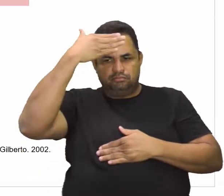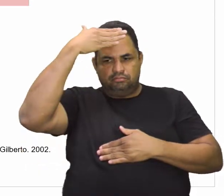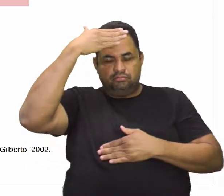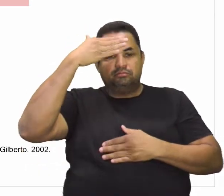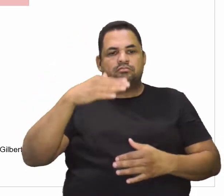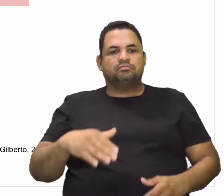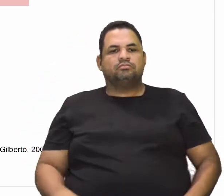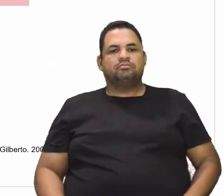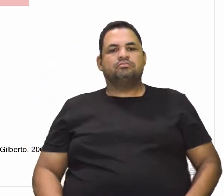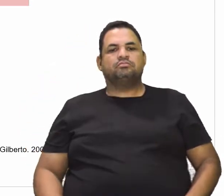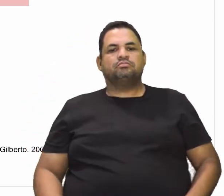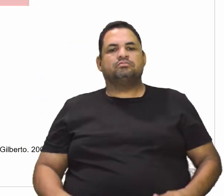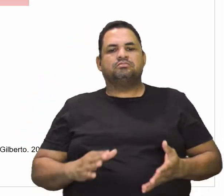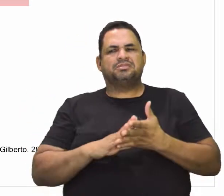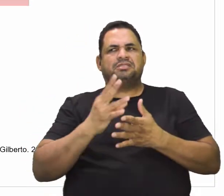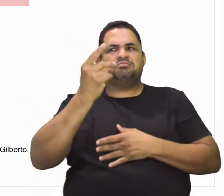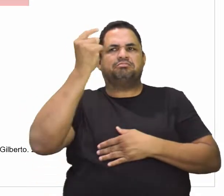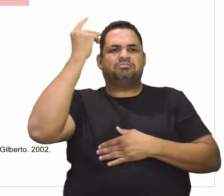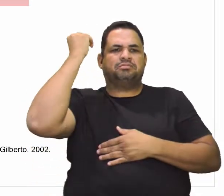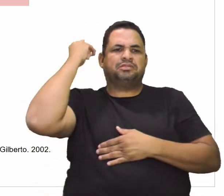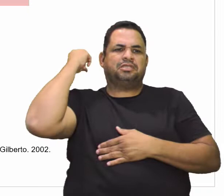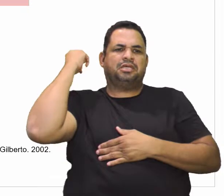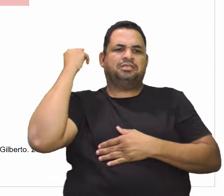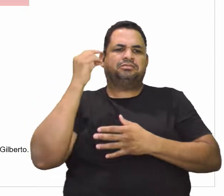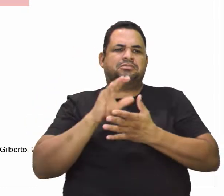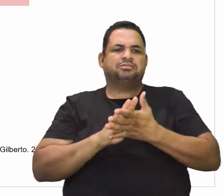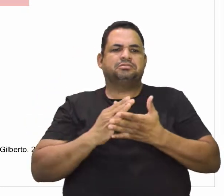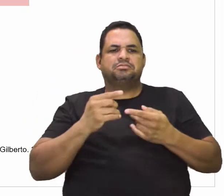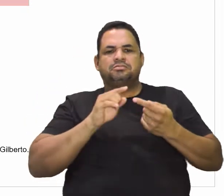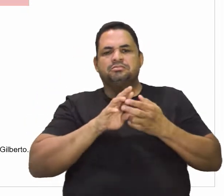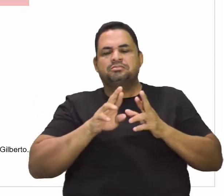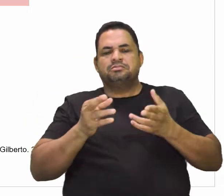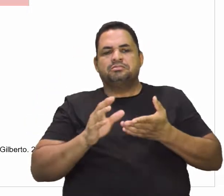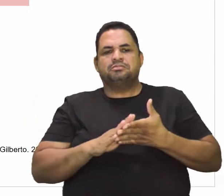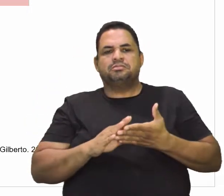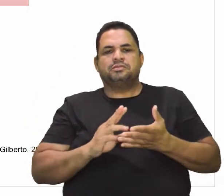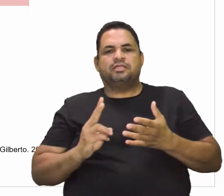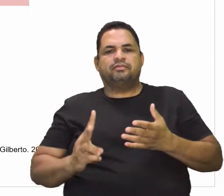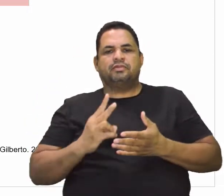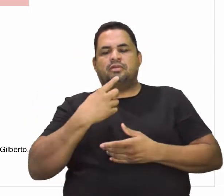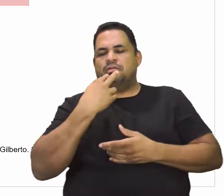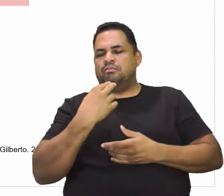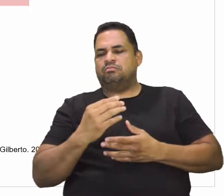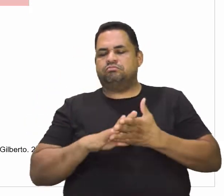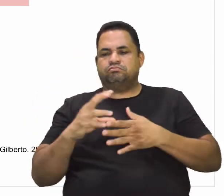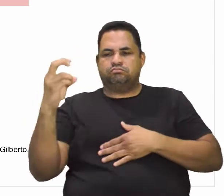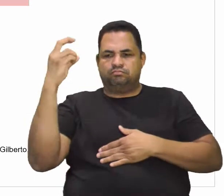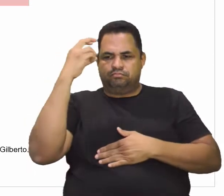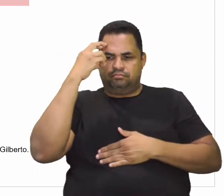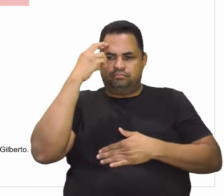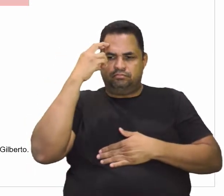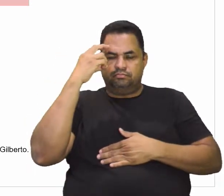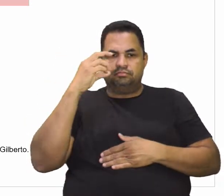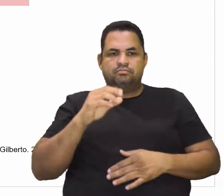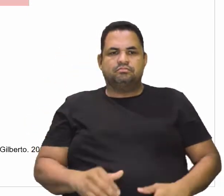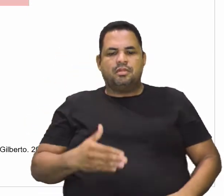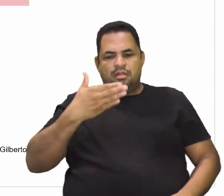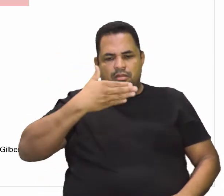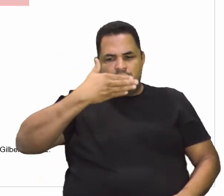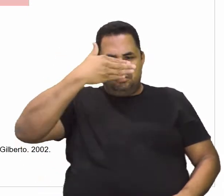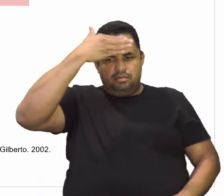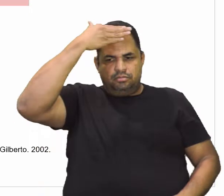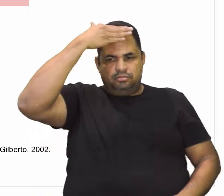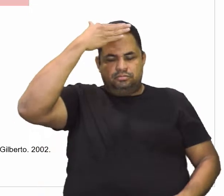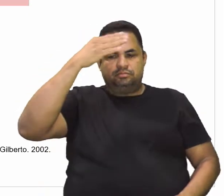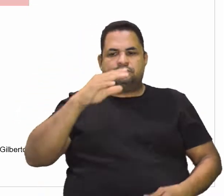árabes eles são muito mais antigos do que o islamismo. Então, esses valores, essa língua, essa cultura, são os árabes. Só